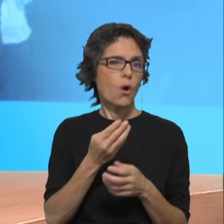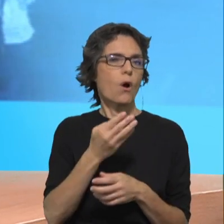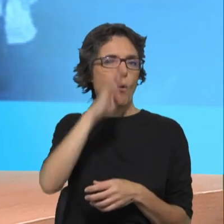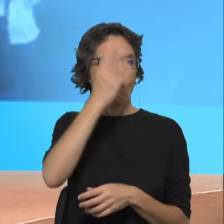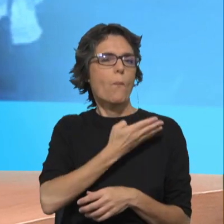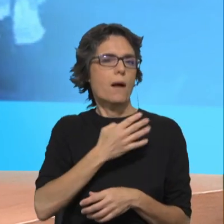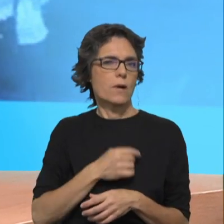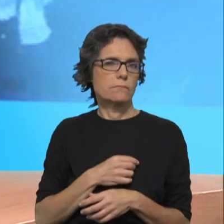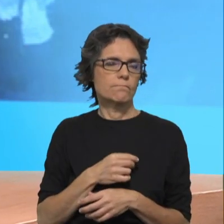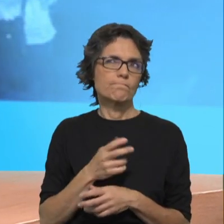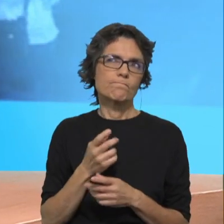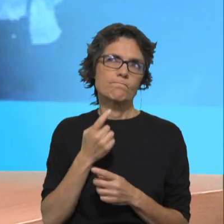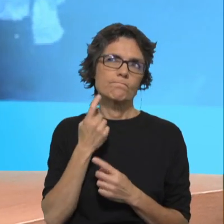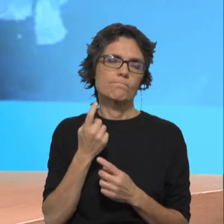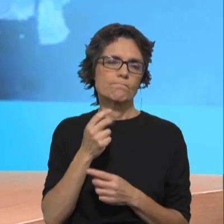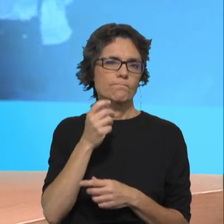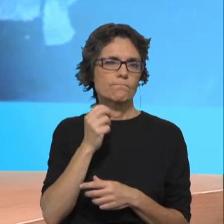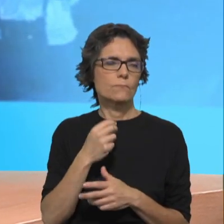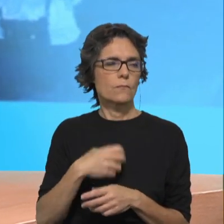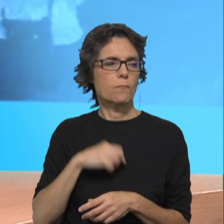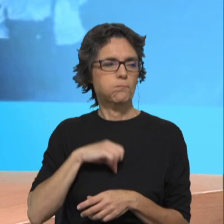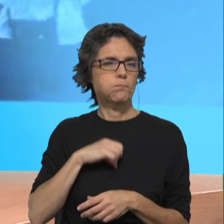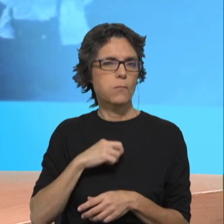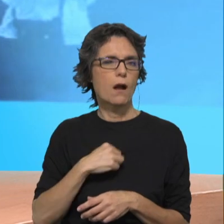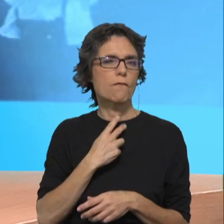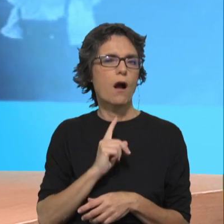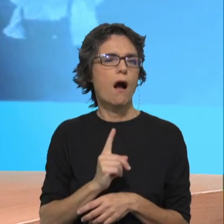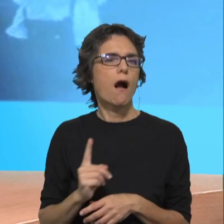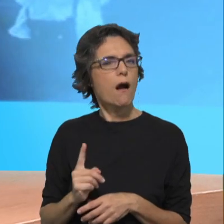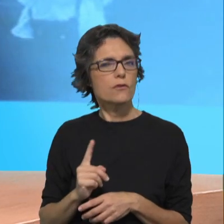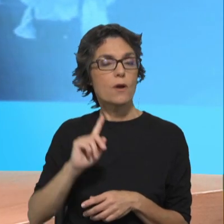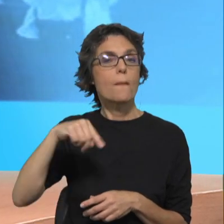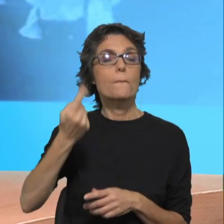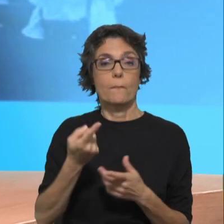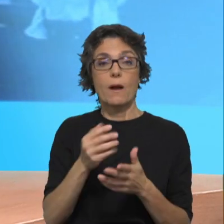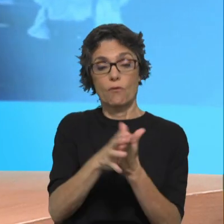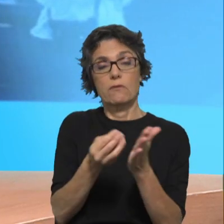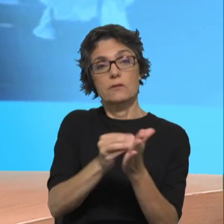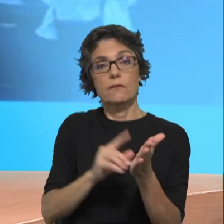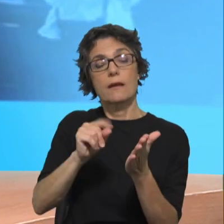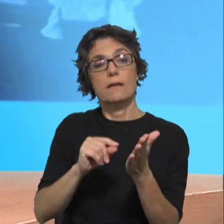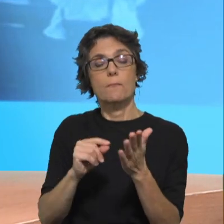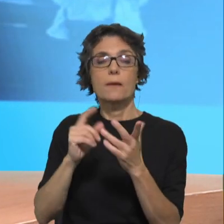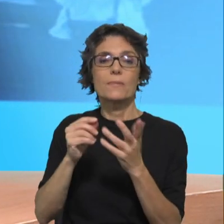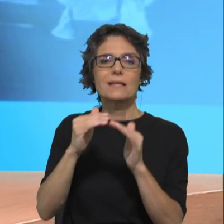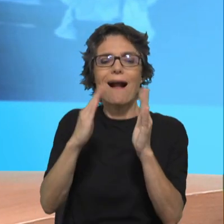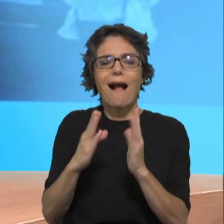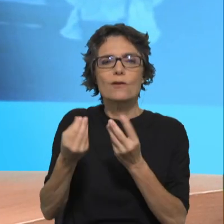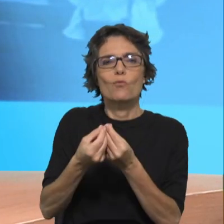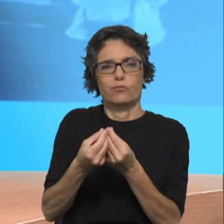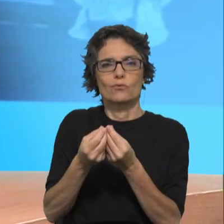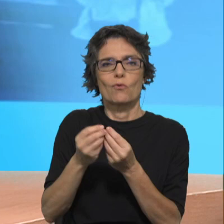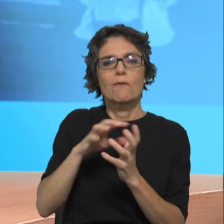vozes é necessário escutar para desenvolver esta dinâmica da ecologia integral e para cuidar da casa comum? Quer que, como